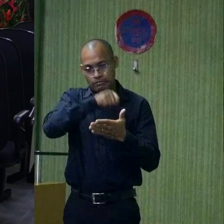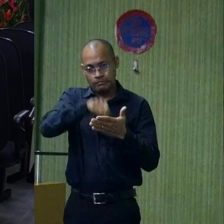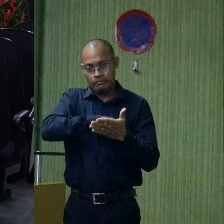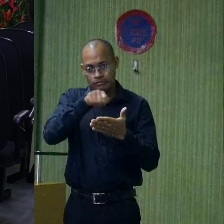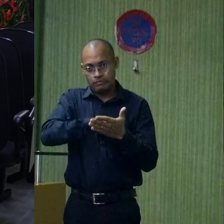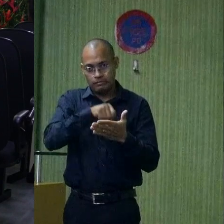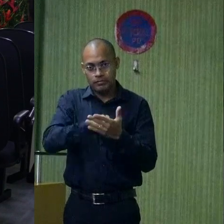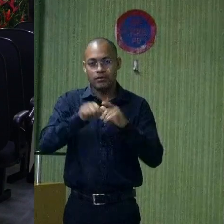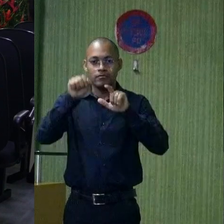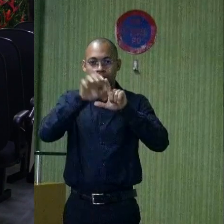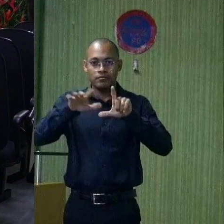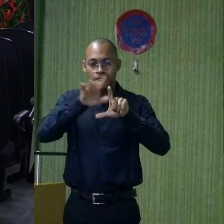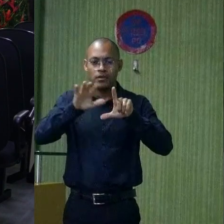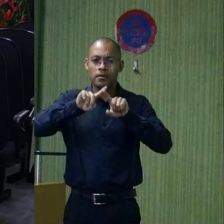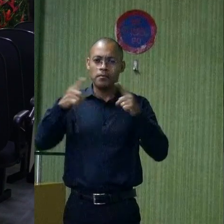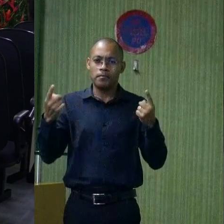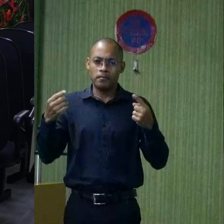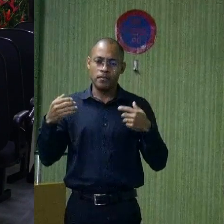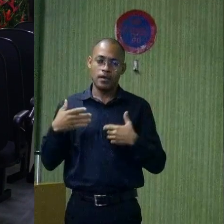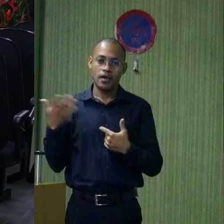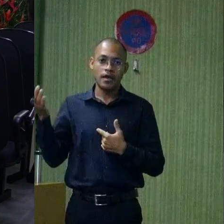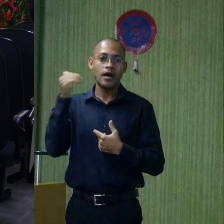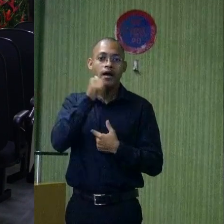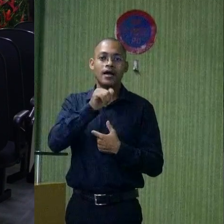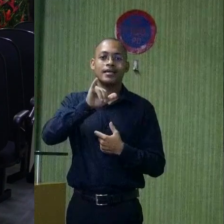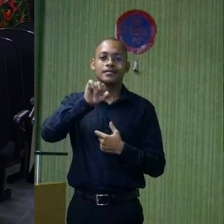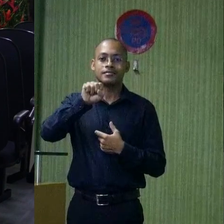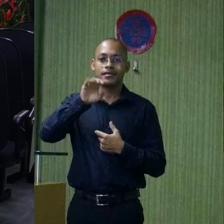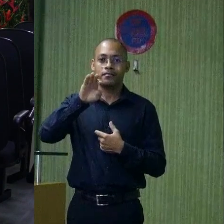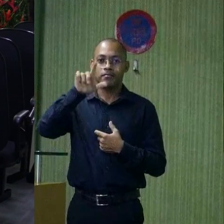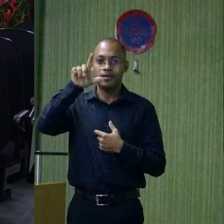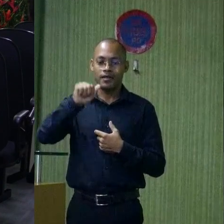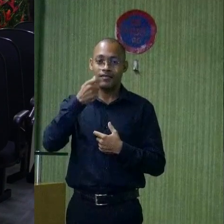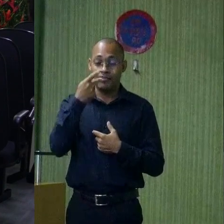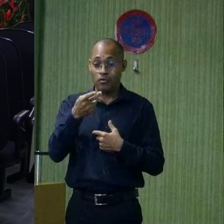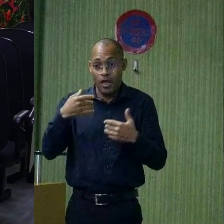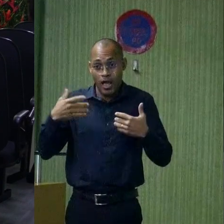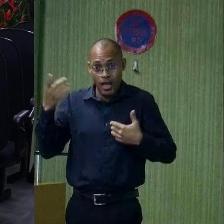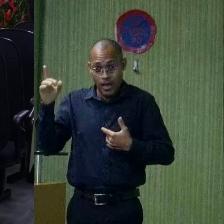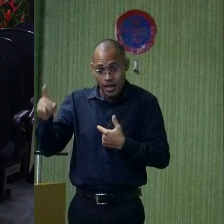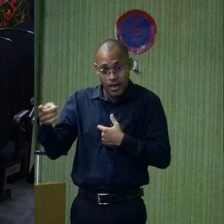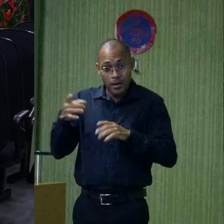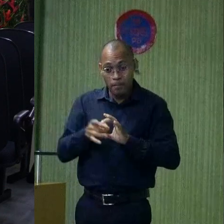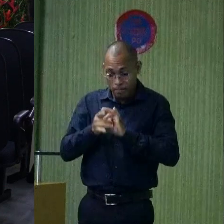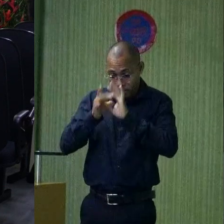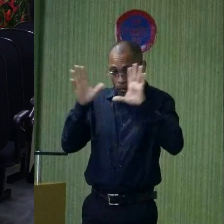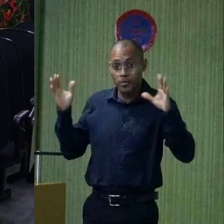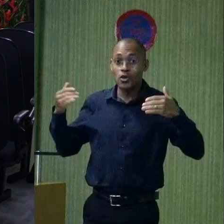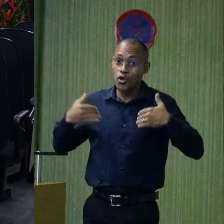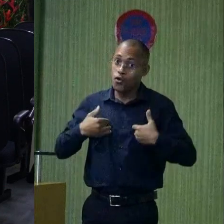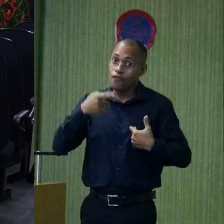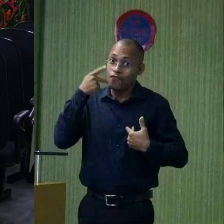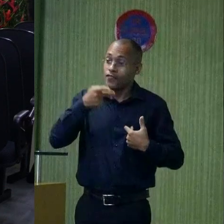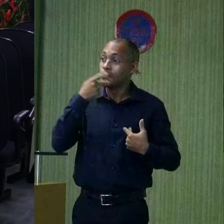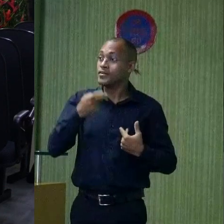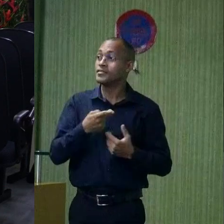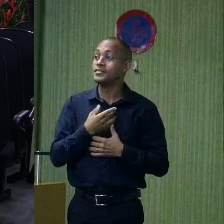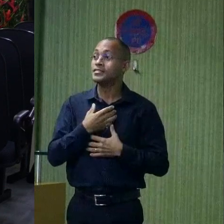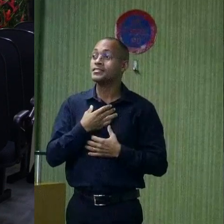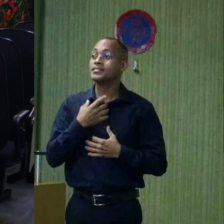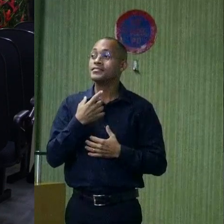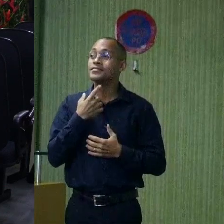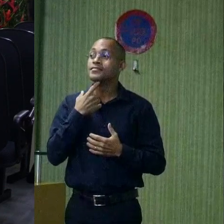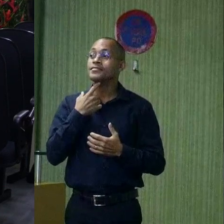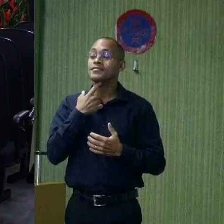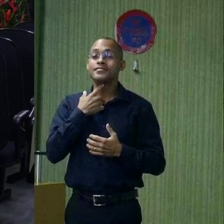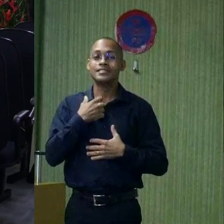do k code mas como Isabela falou ela me autorizou a dizer uma coisa que tá aqui